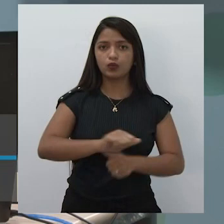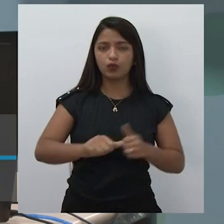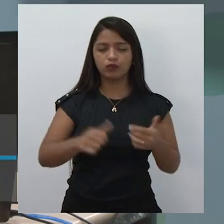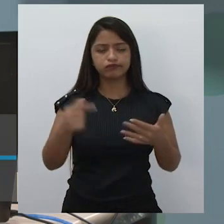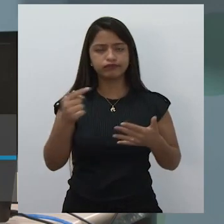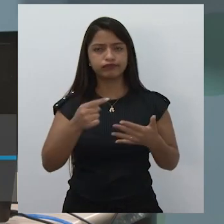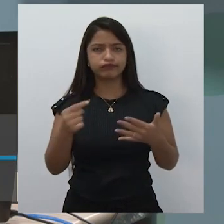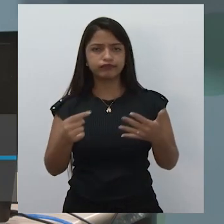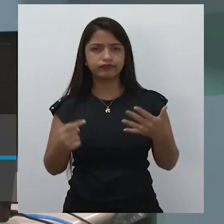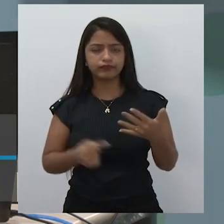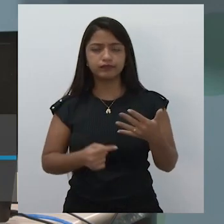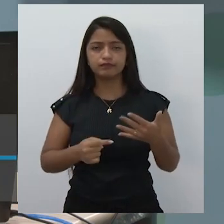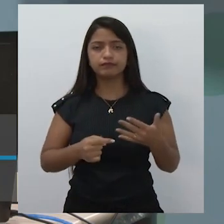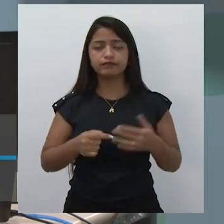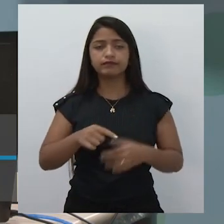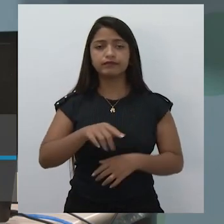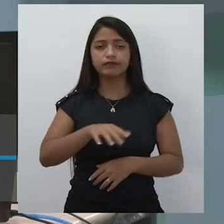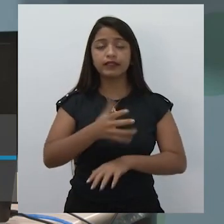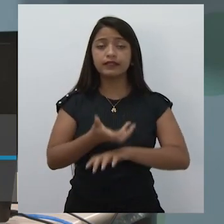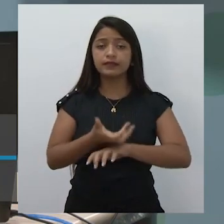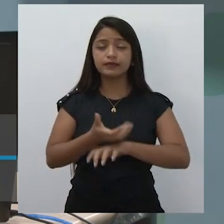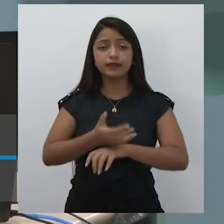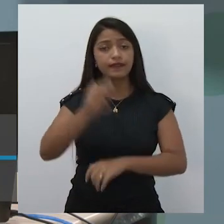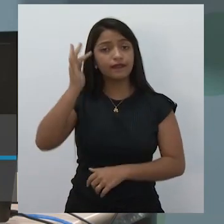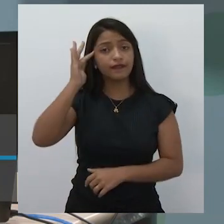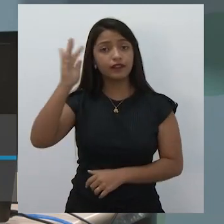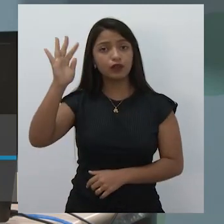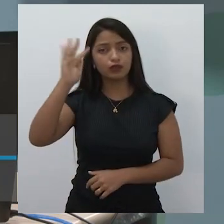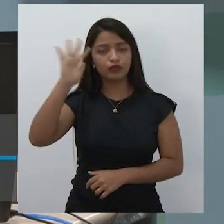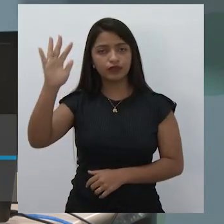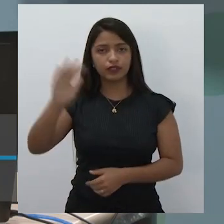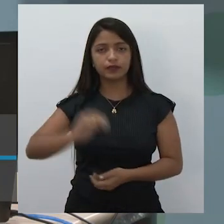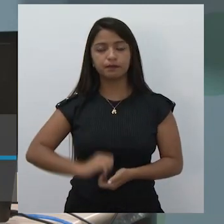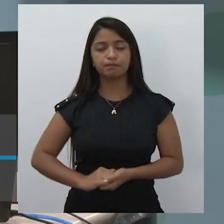do componente de filosofia.